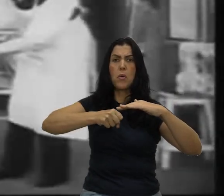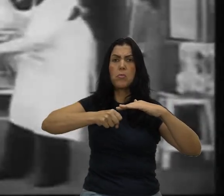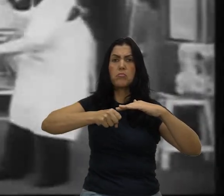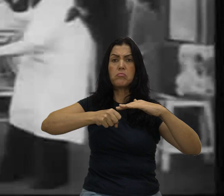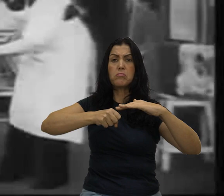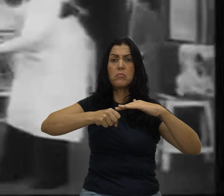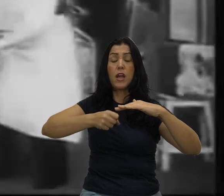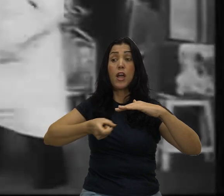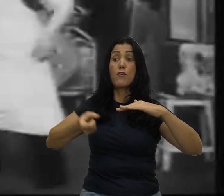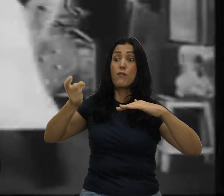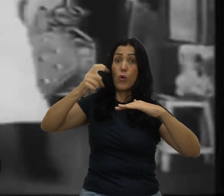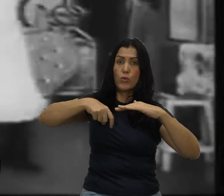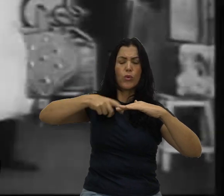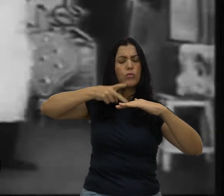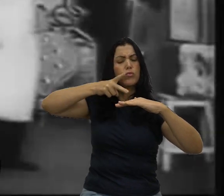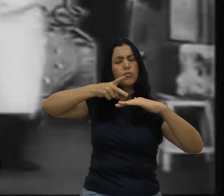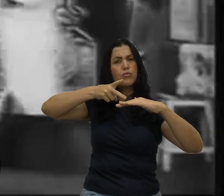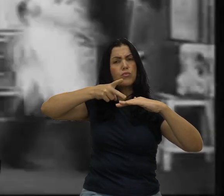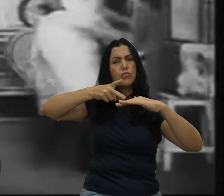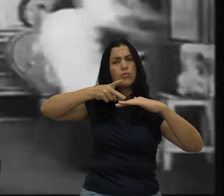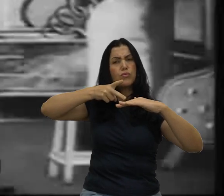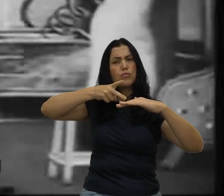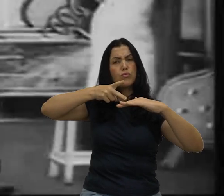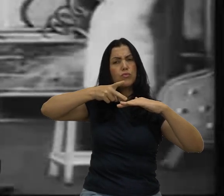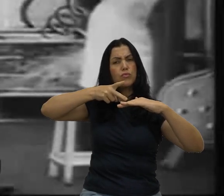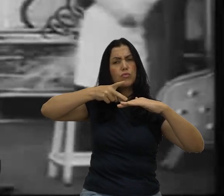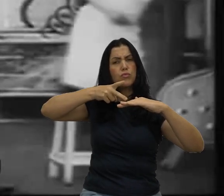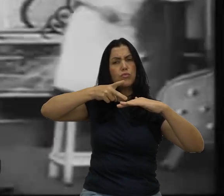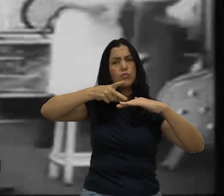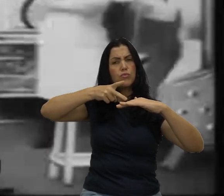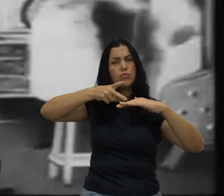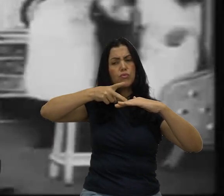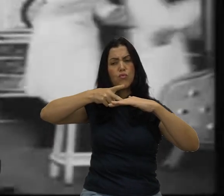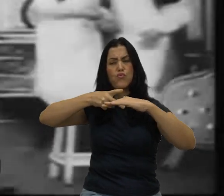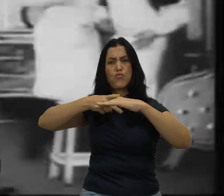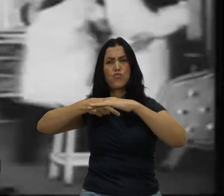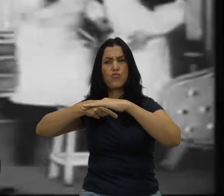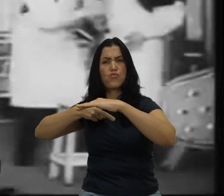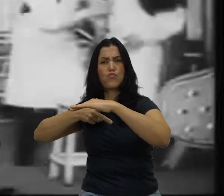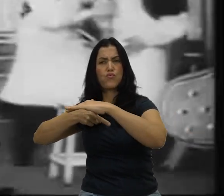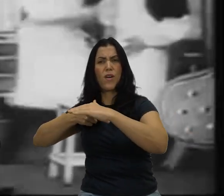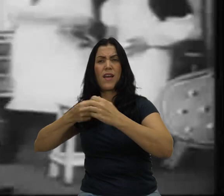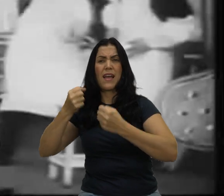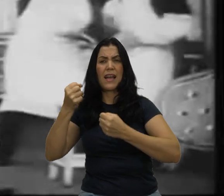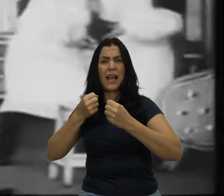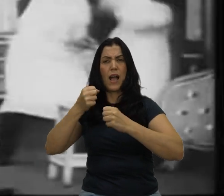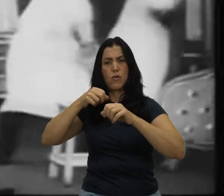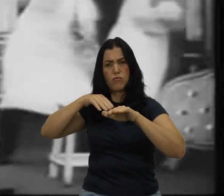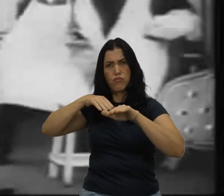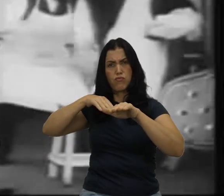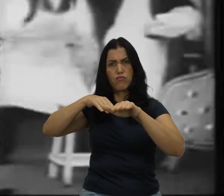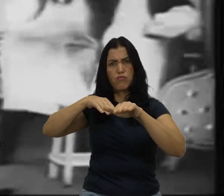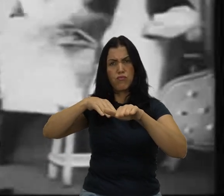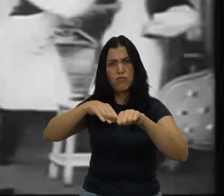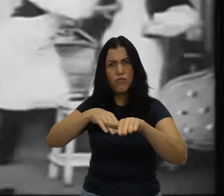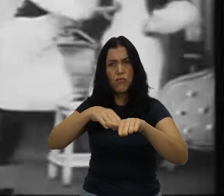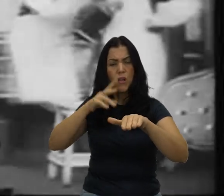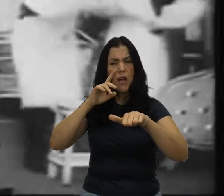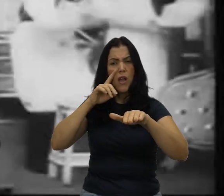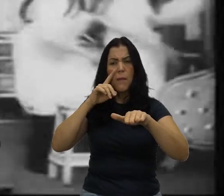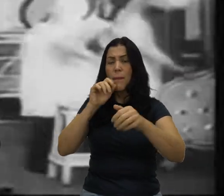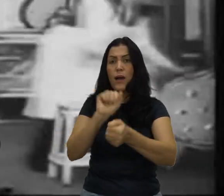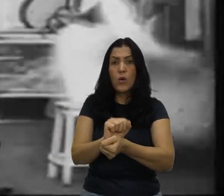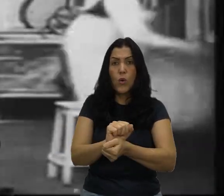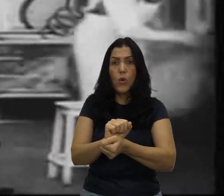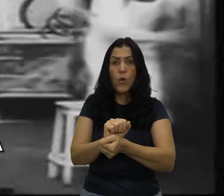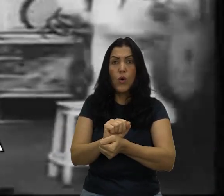de funcionar. Ao voltar a filmar, um carro fúnebre apareceu no lugar do ônibus. Quando Méliès assistiu